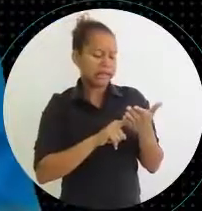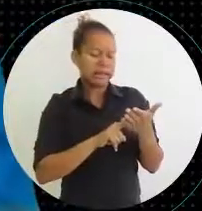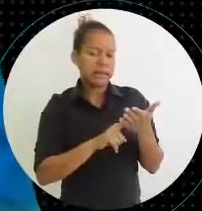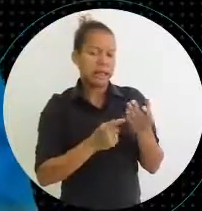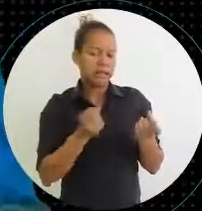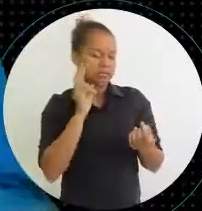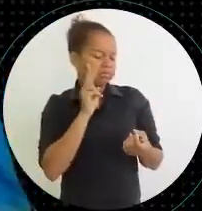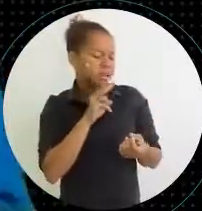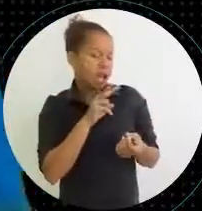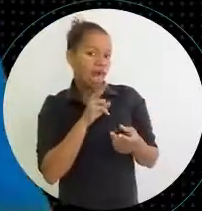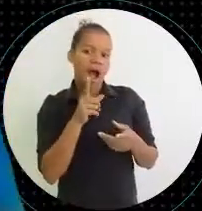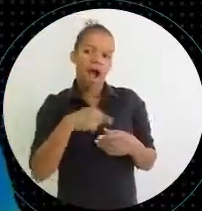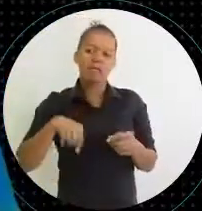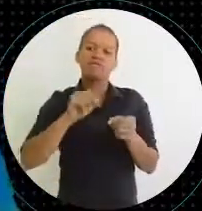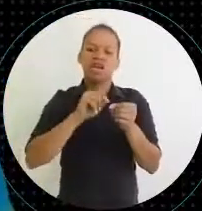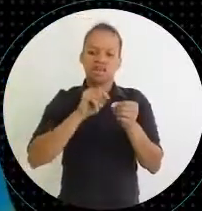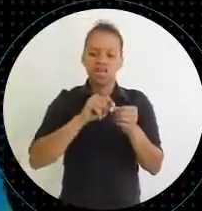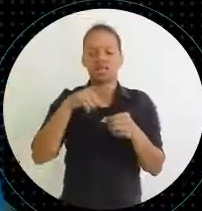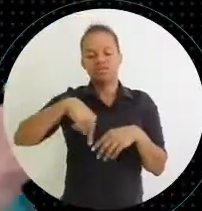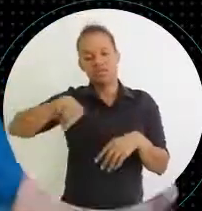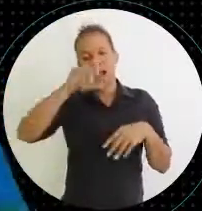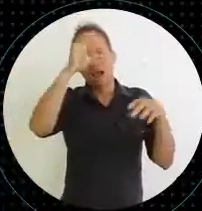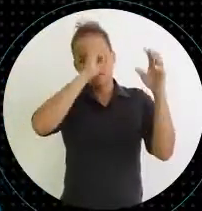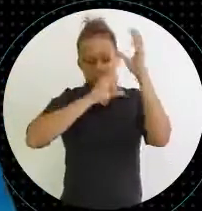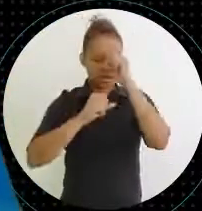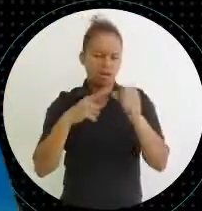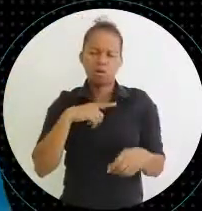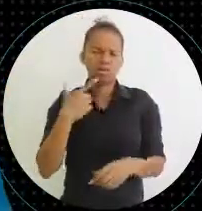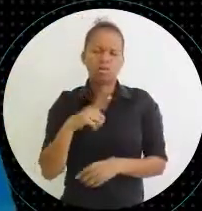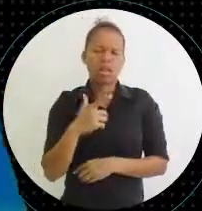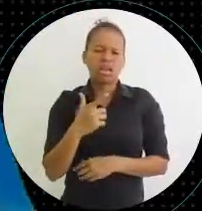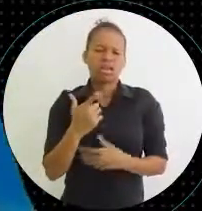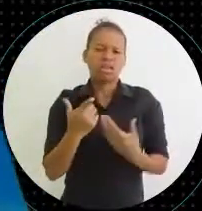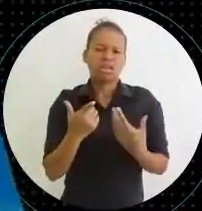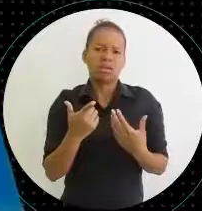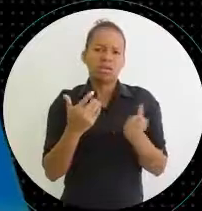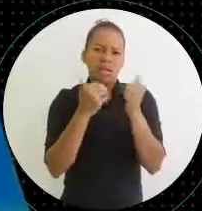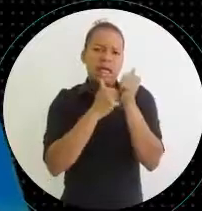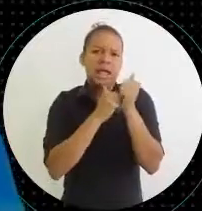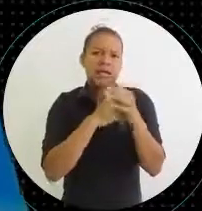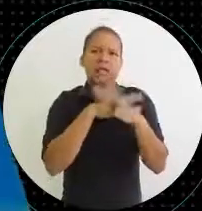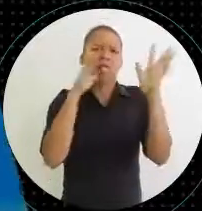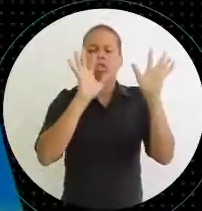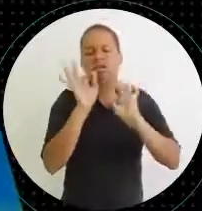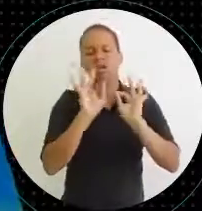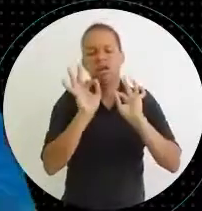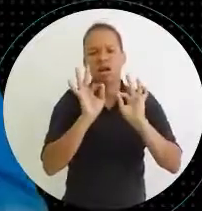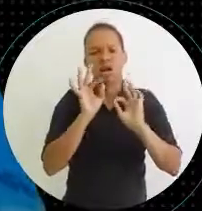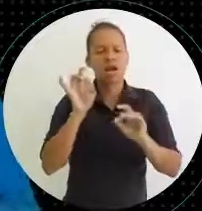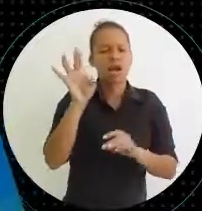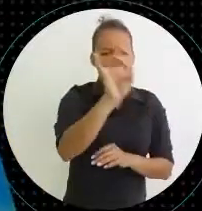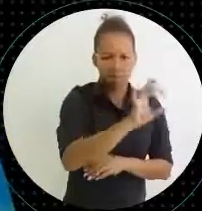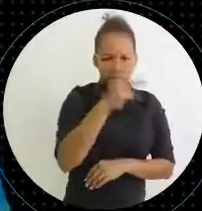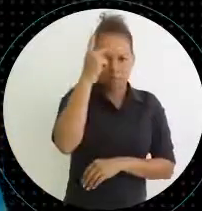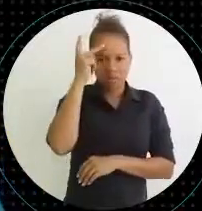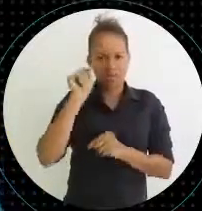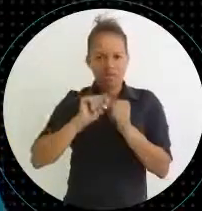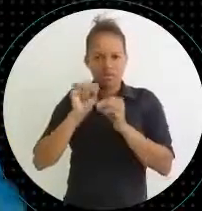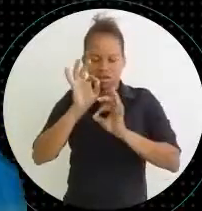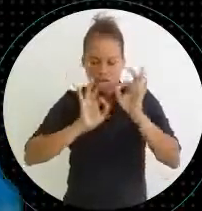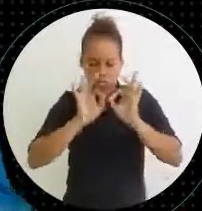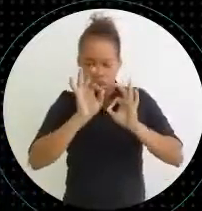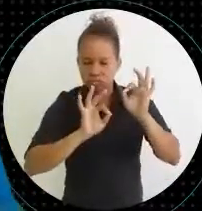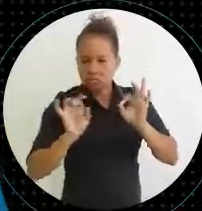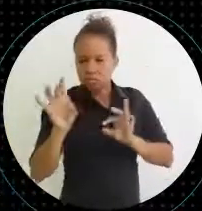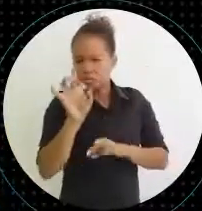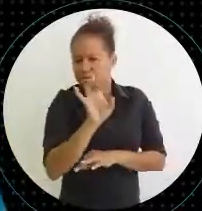verificada na linkagem. E é fazendo que você vai aprendendo. Não tem um segredo maior, não. Cada componente tem a sua forma de